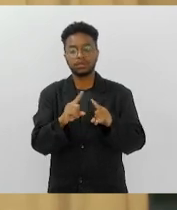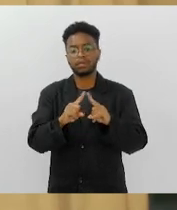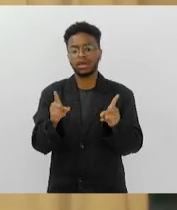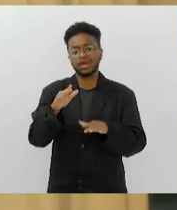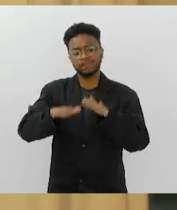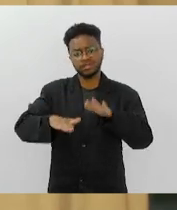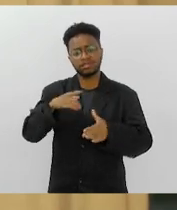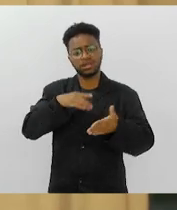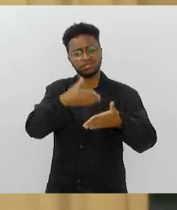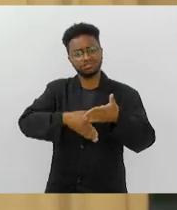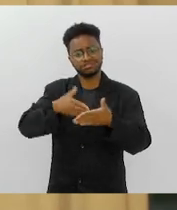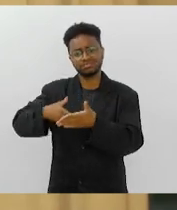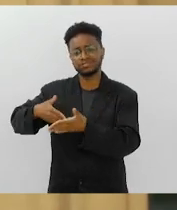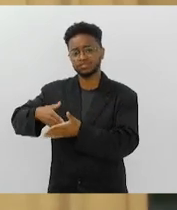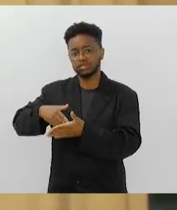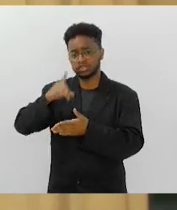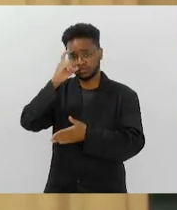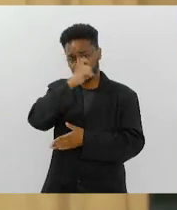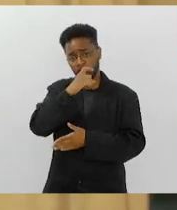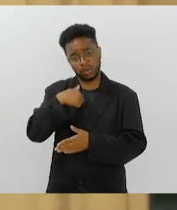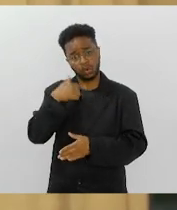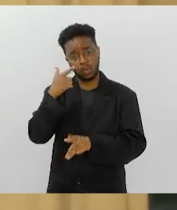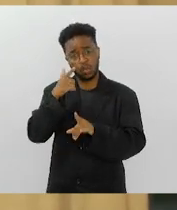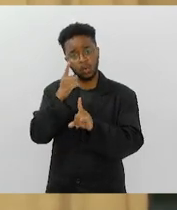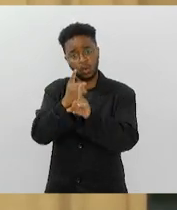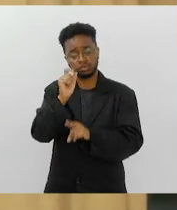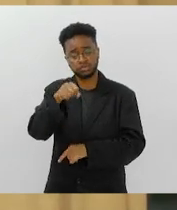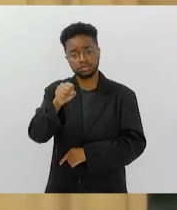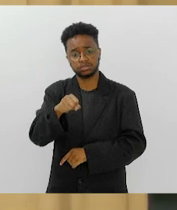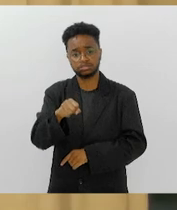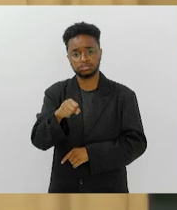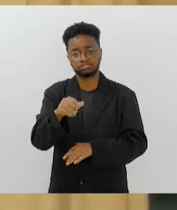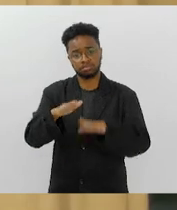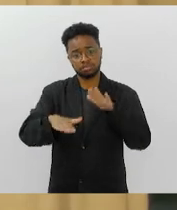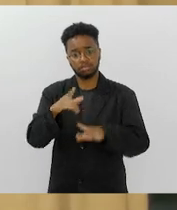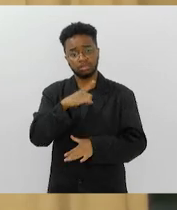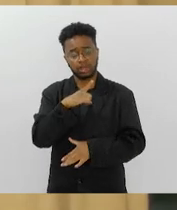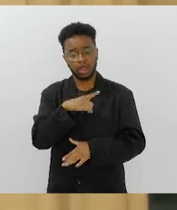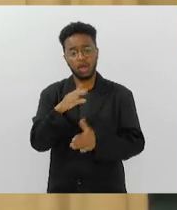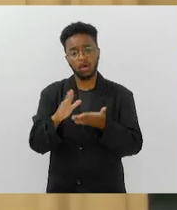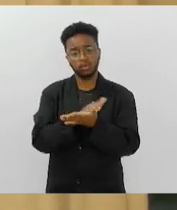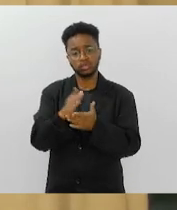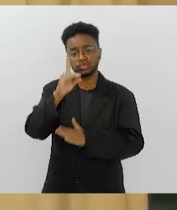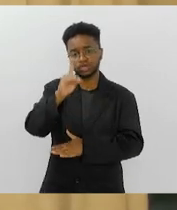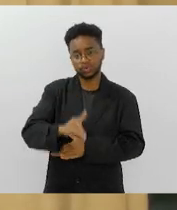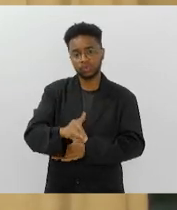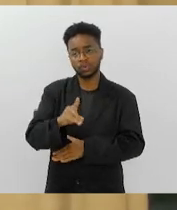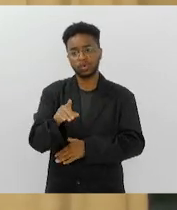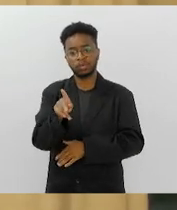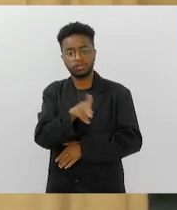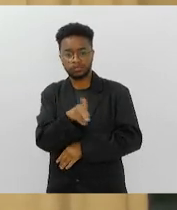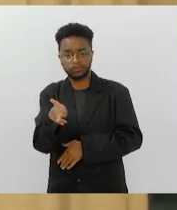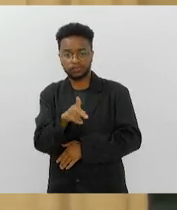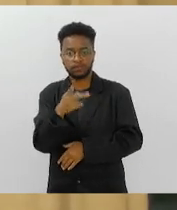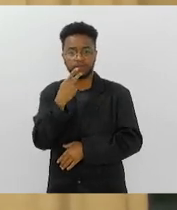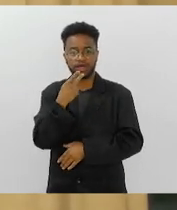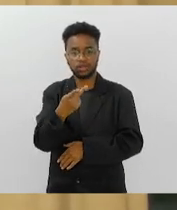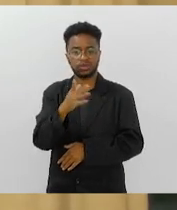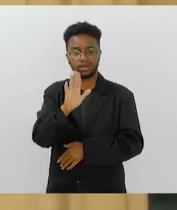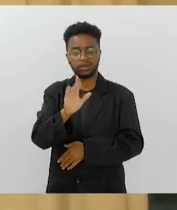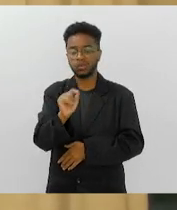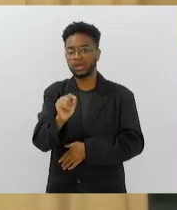dificuldades? Infelizmente, eu ainda encontro. Infelizmente, eu ainda tenho diretores, coordenadores, professores que barram